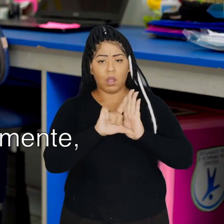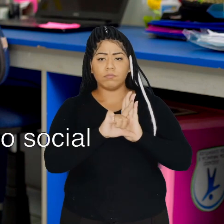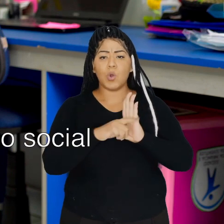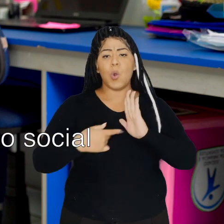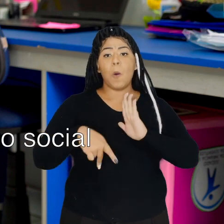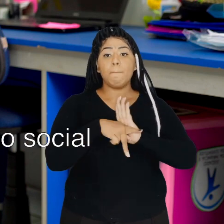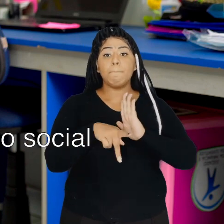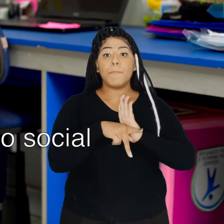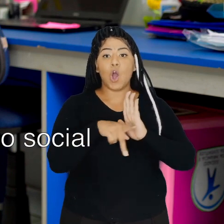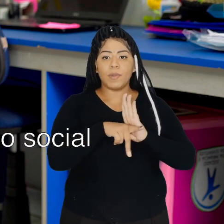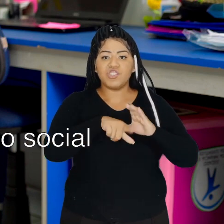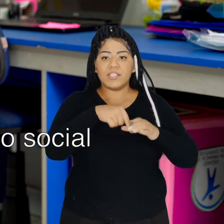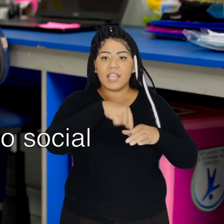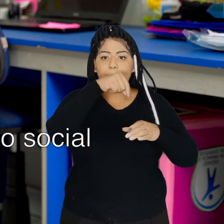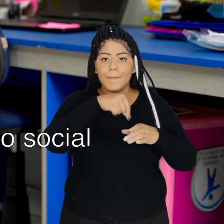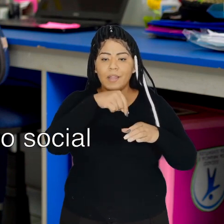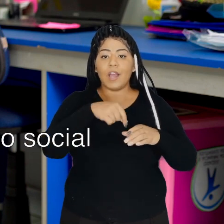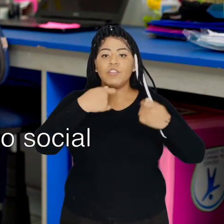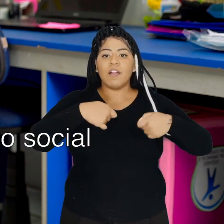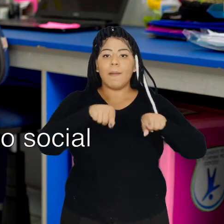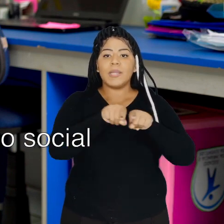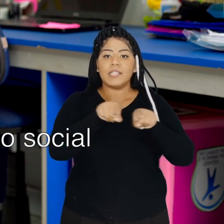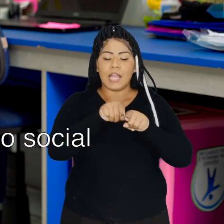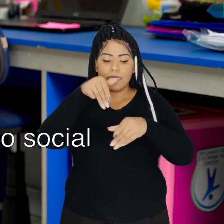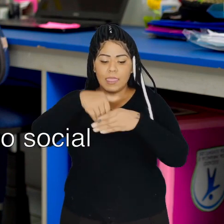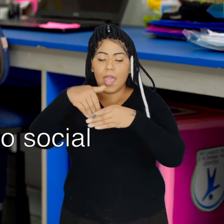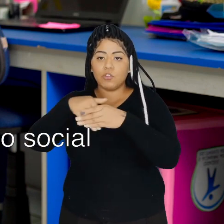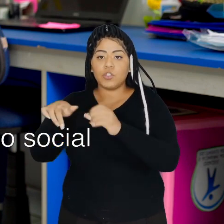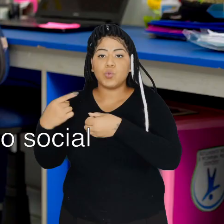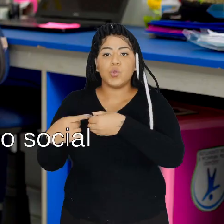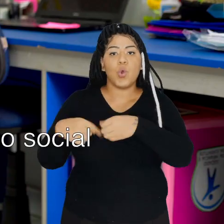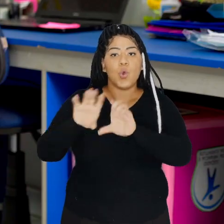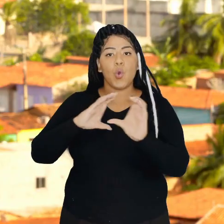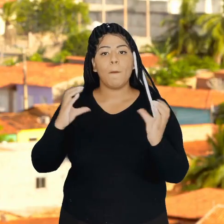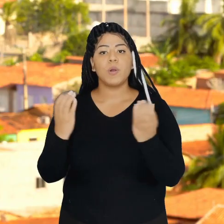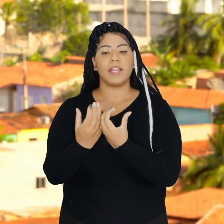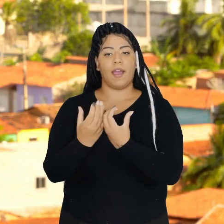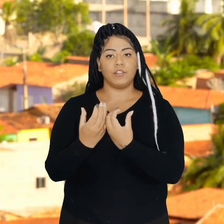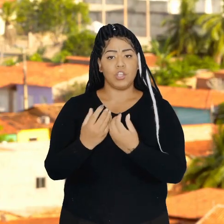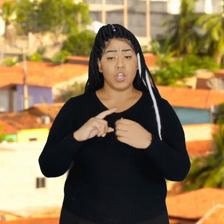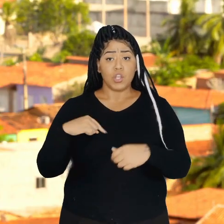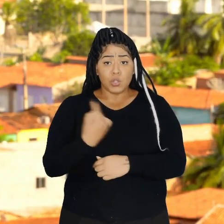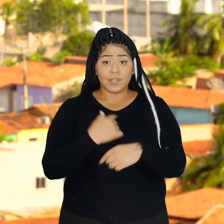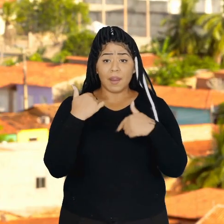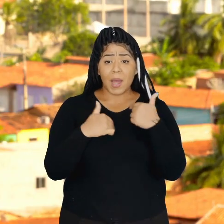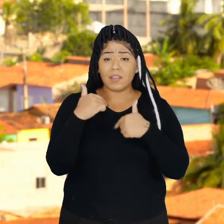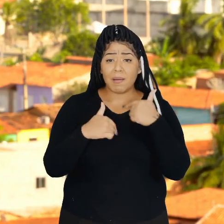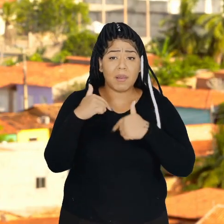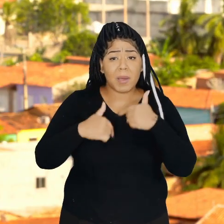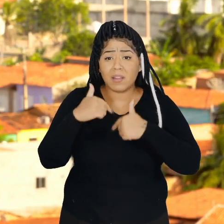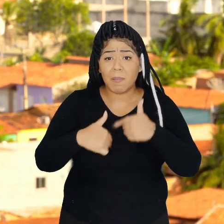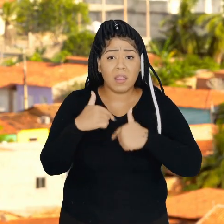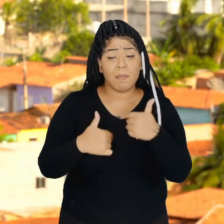semente, onde elas vão criar um projeto de impacto social dentro da comunidade delas. A gente trabalha muito